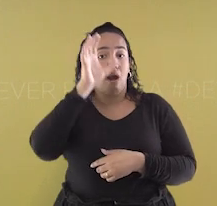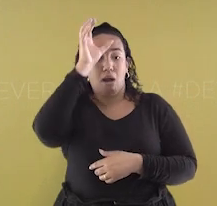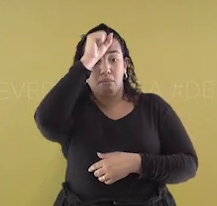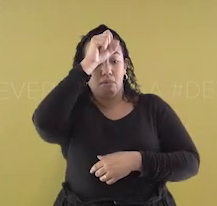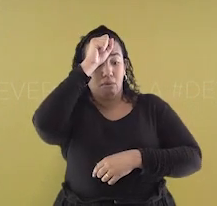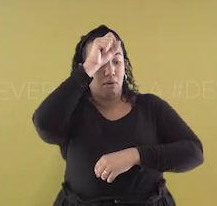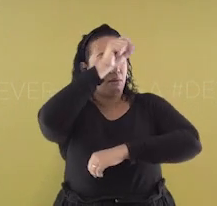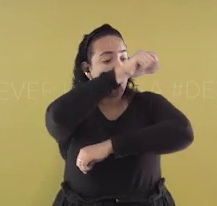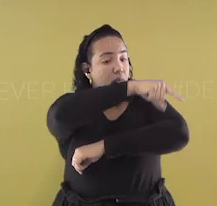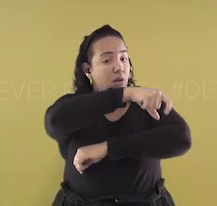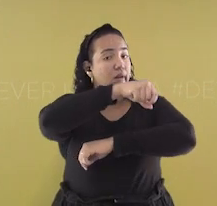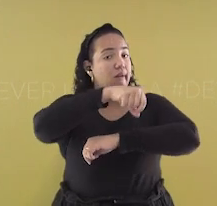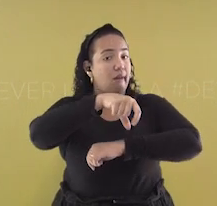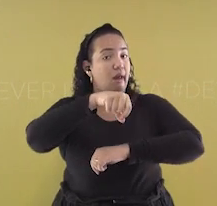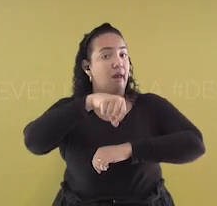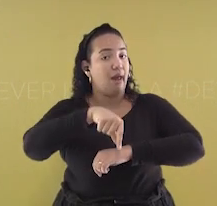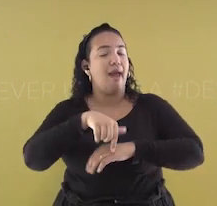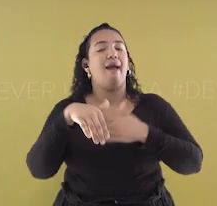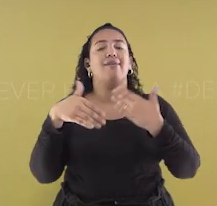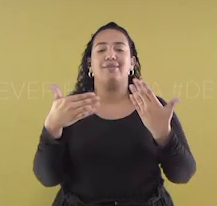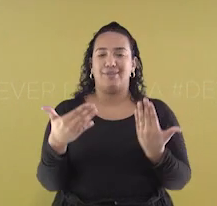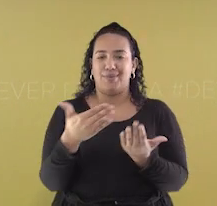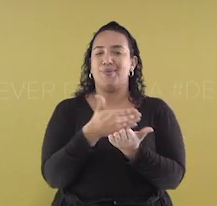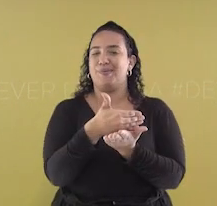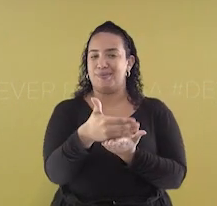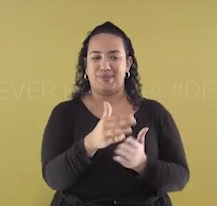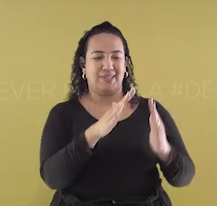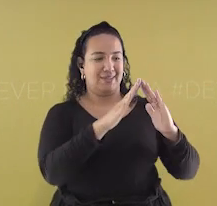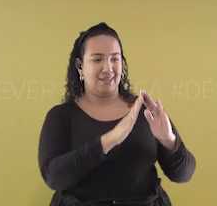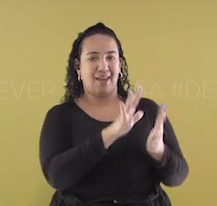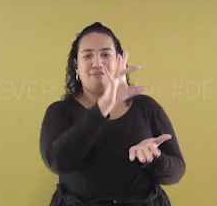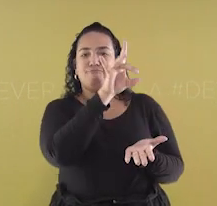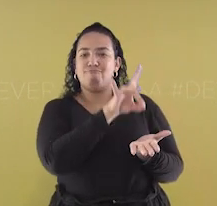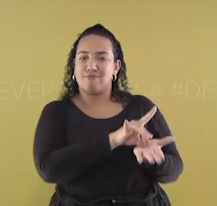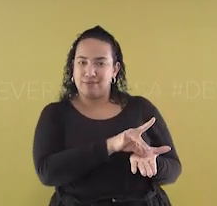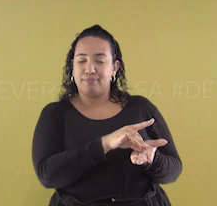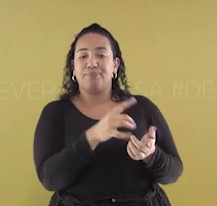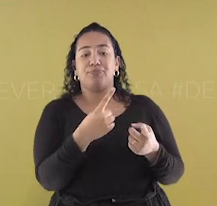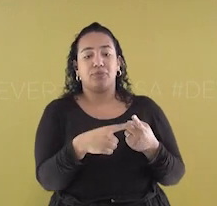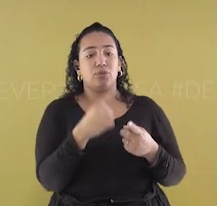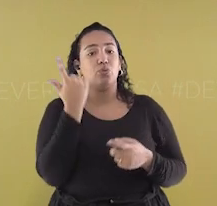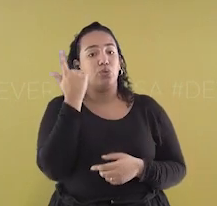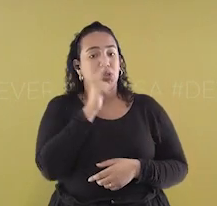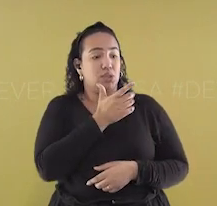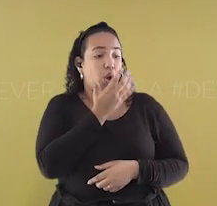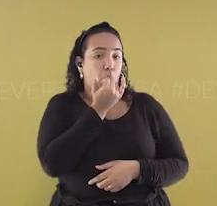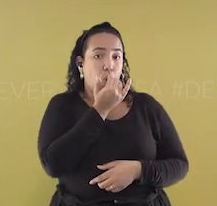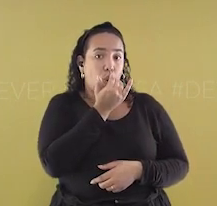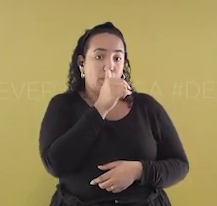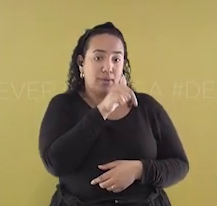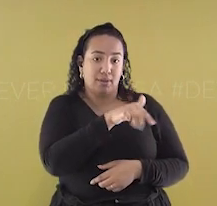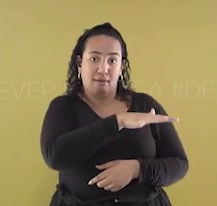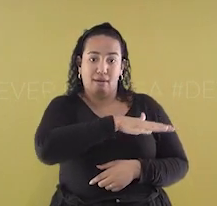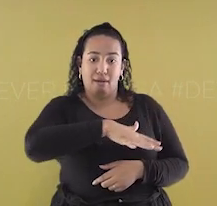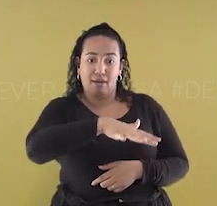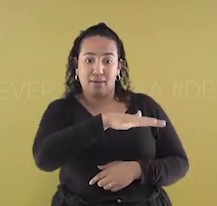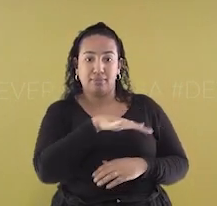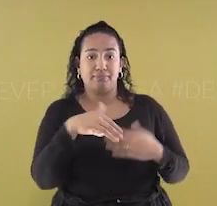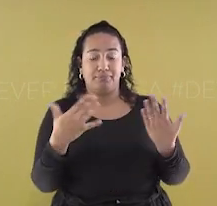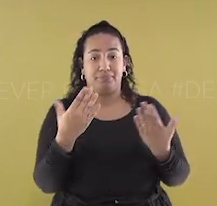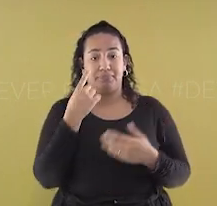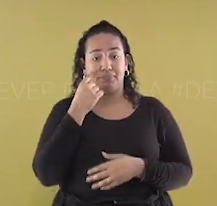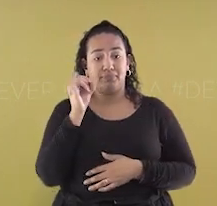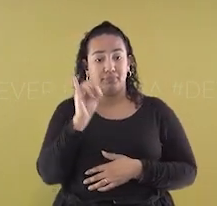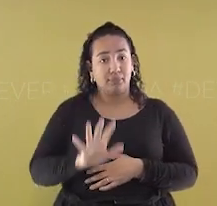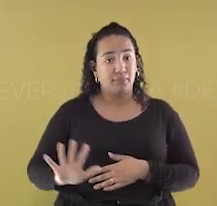alimentos que iriam usar e aí começaram a fixar moradia nos lugares, pois eles conseguiam o alimento onde estavam. Nessa